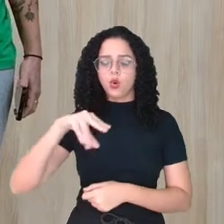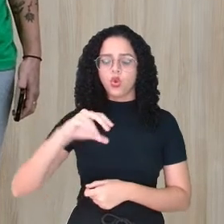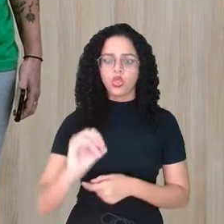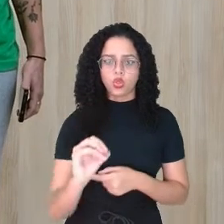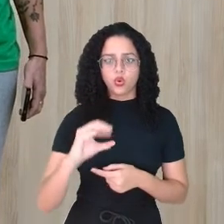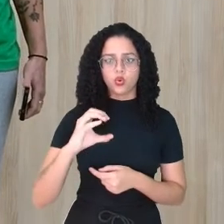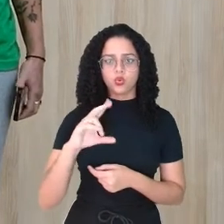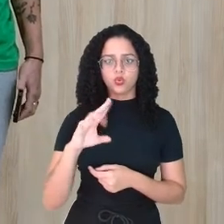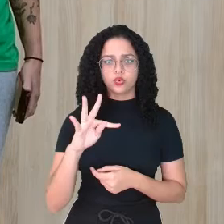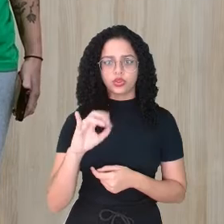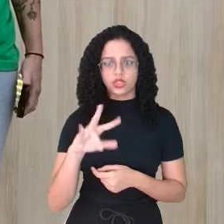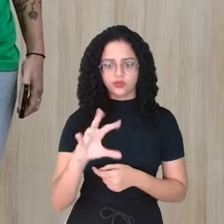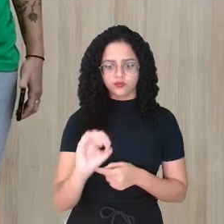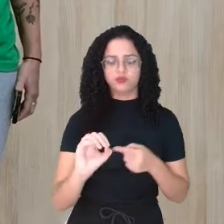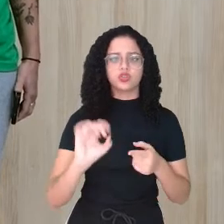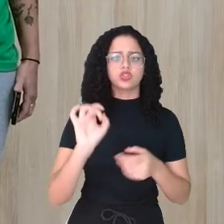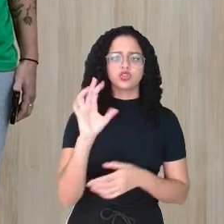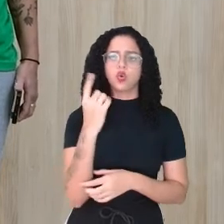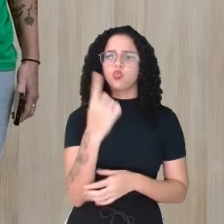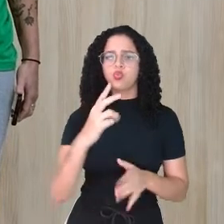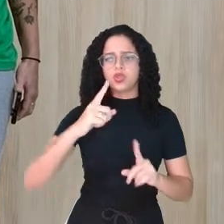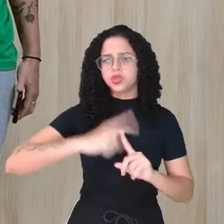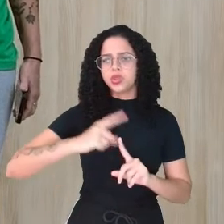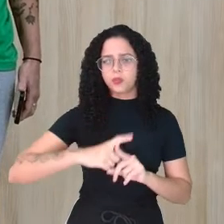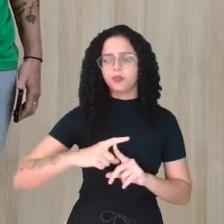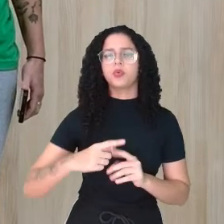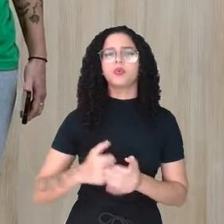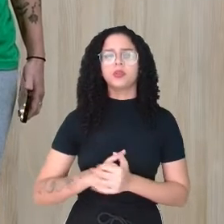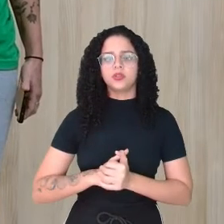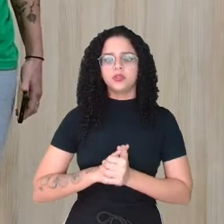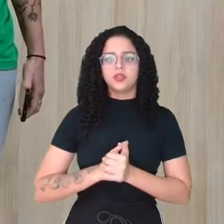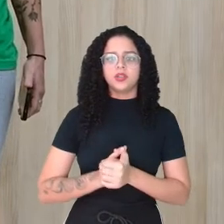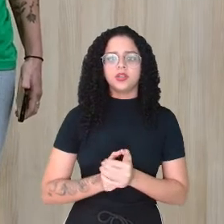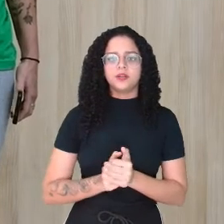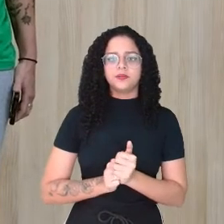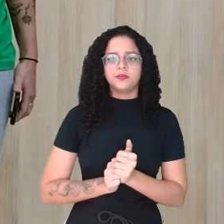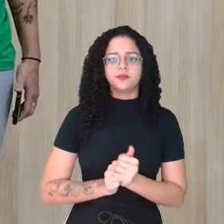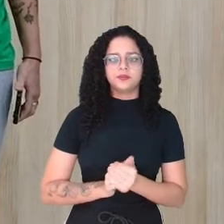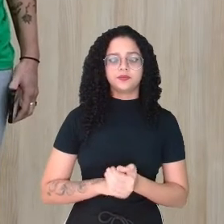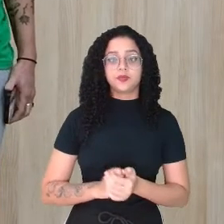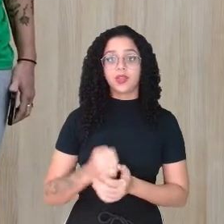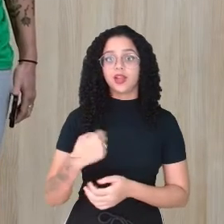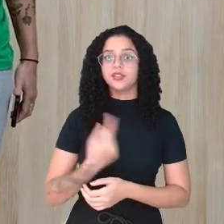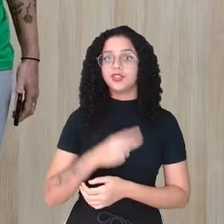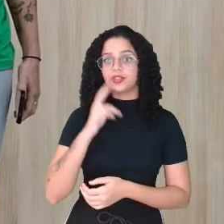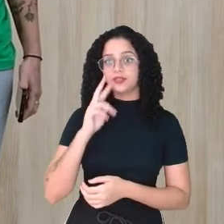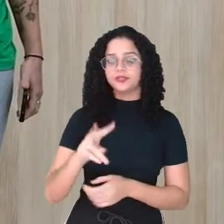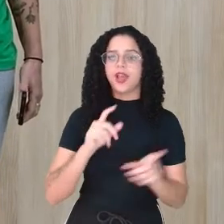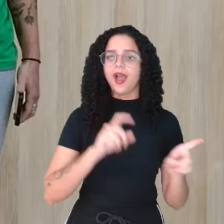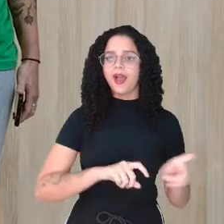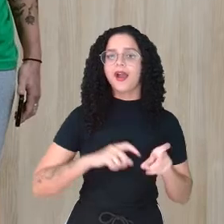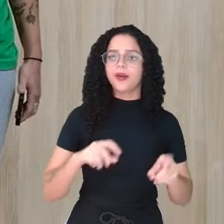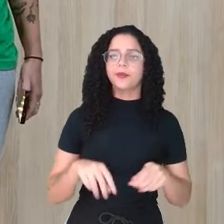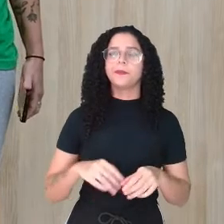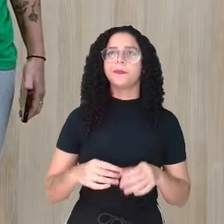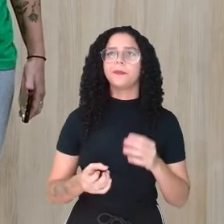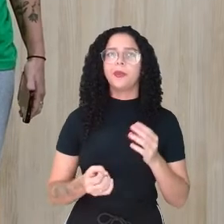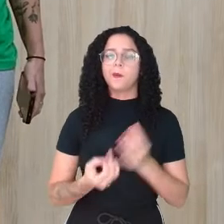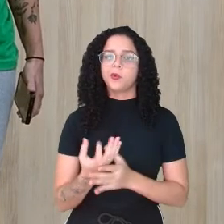tipo só de produção, como a gente vê muito aqui crescendo, né, no agronegócio, como a produção de